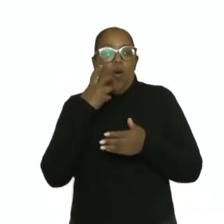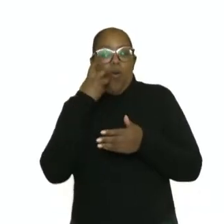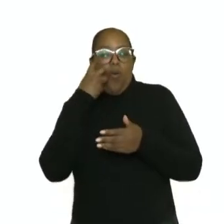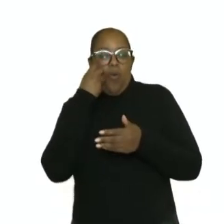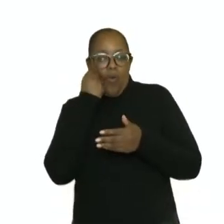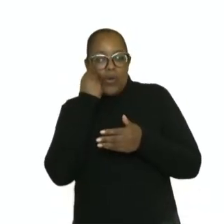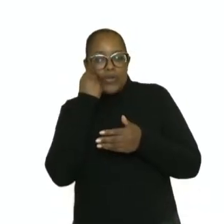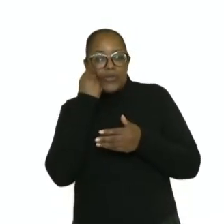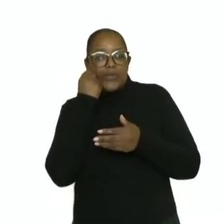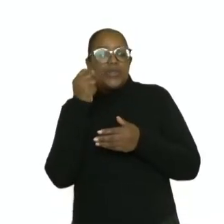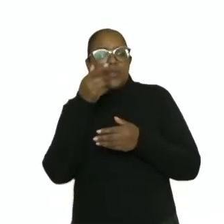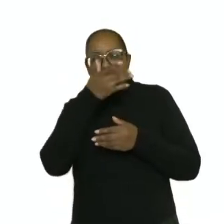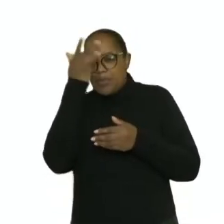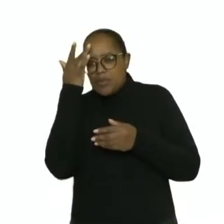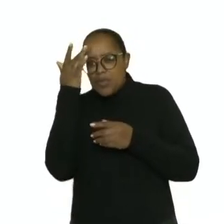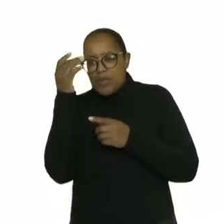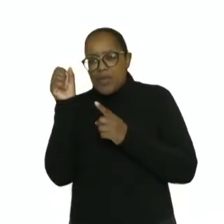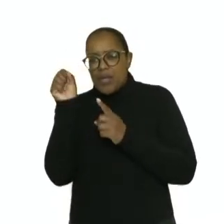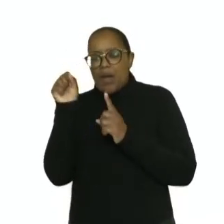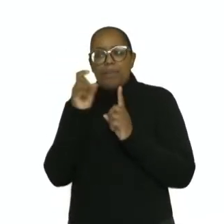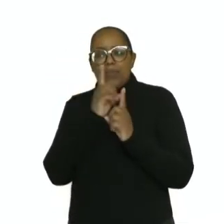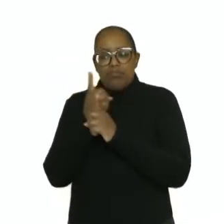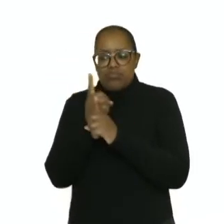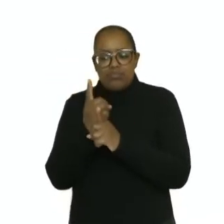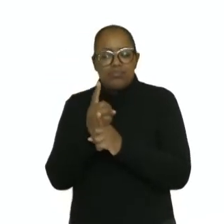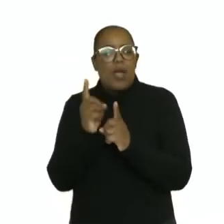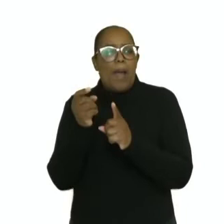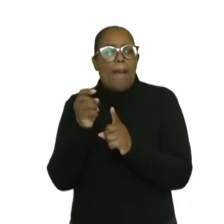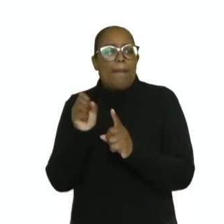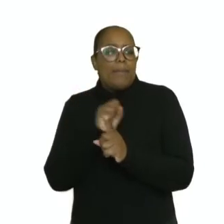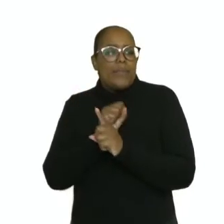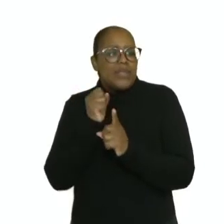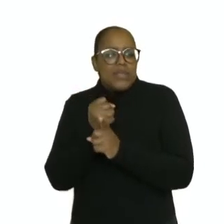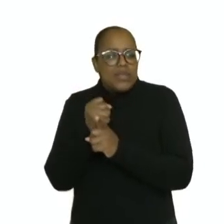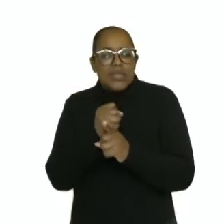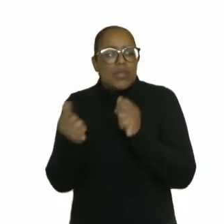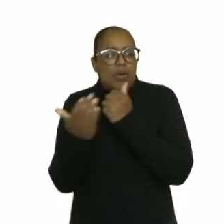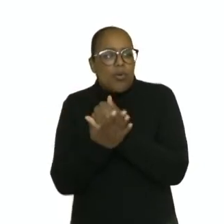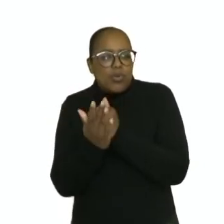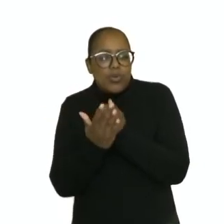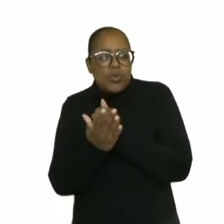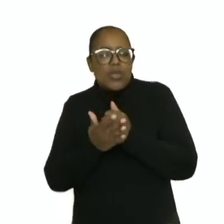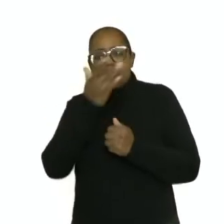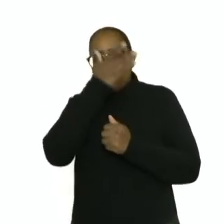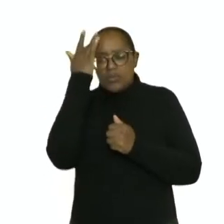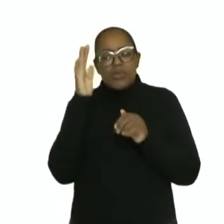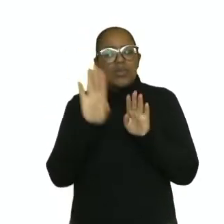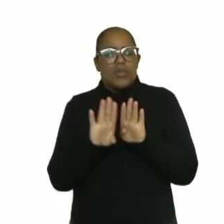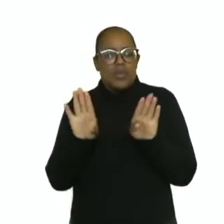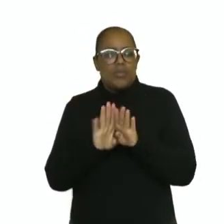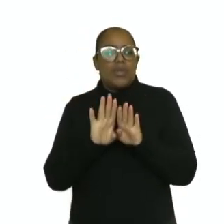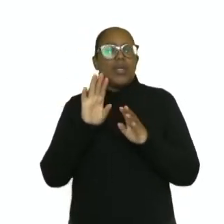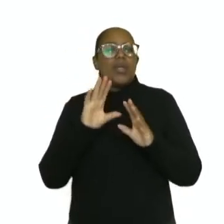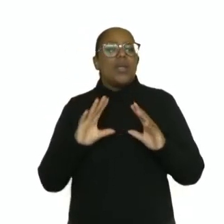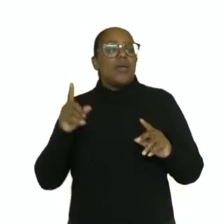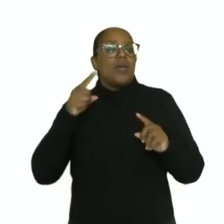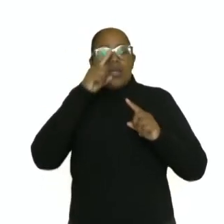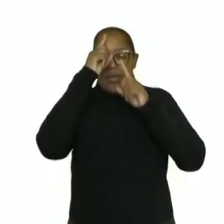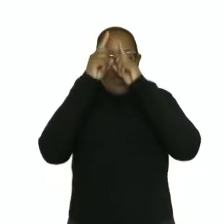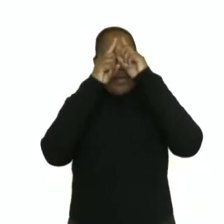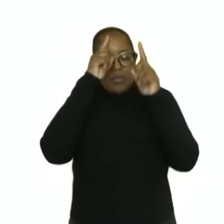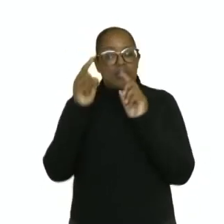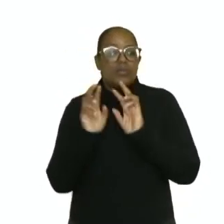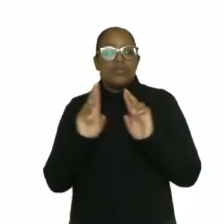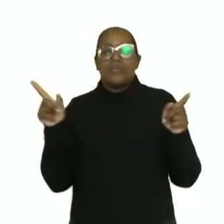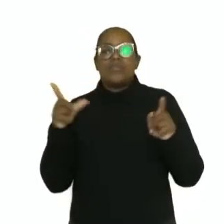e dogmatismos, com verdades absolutas e inquestionáveis, opostas ao pluralismo de ideias.